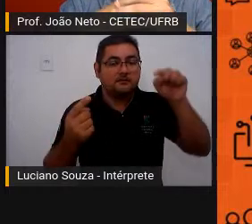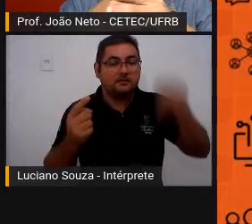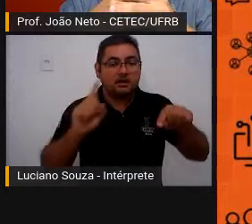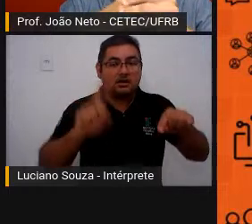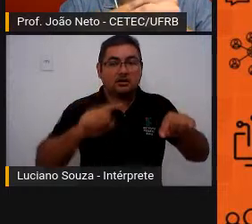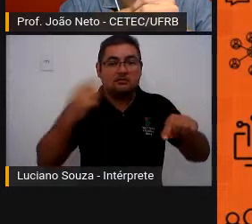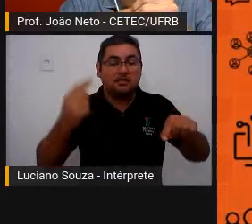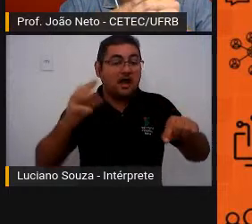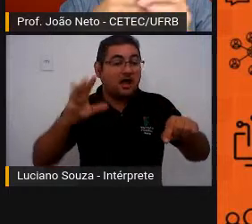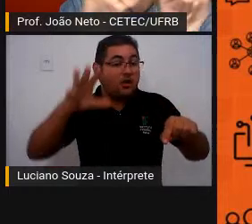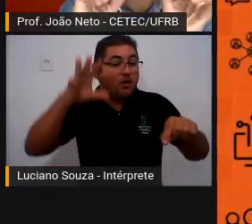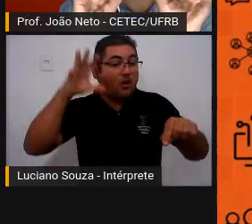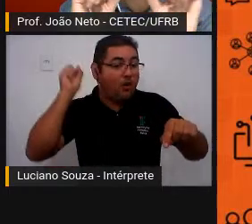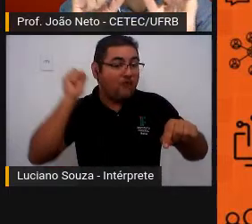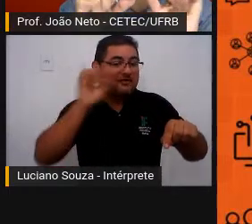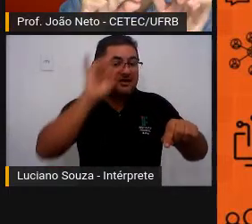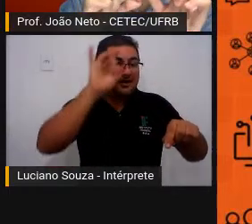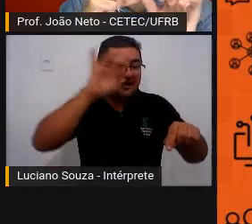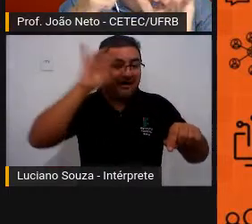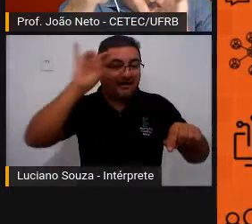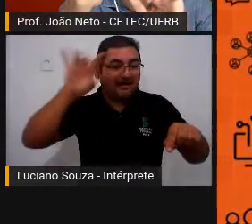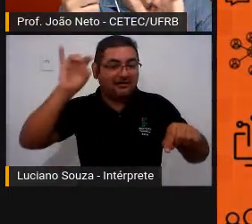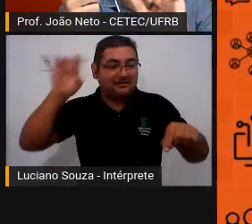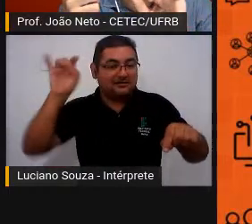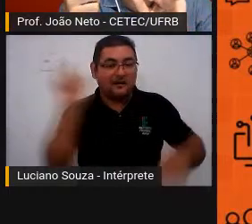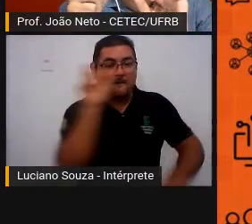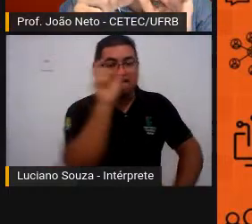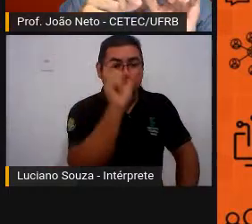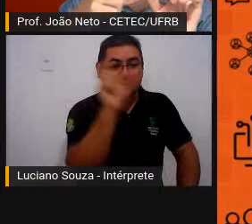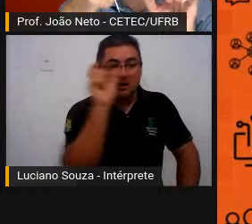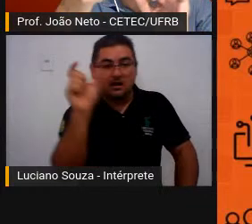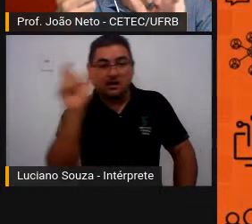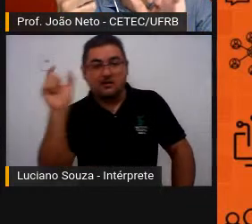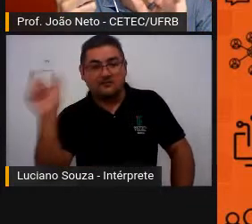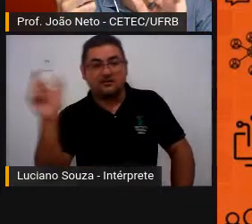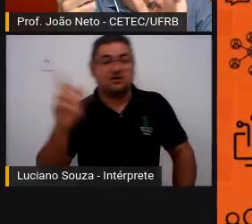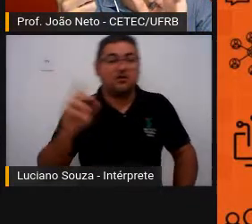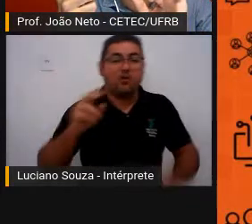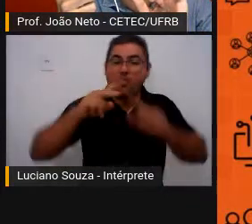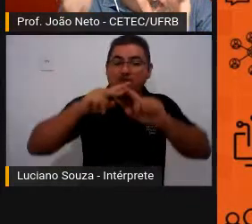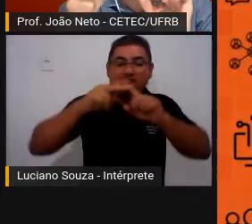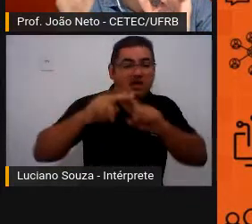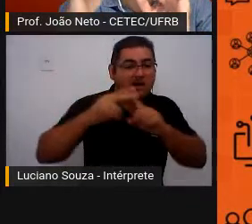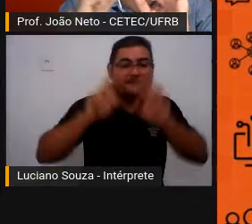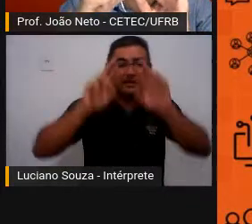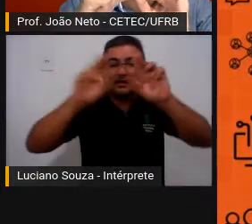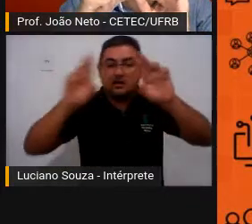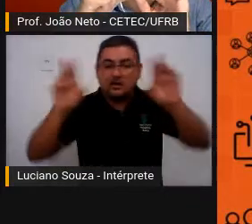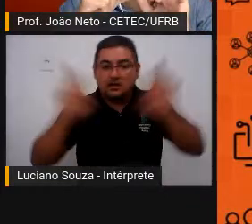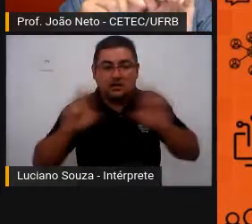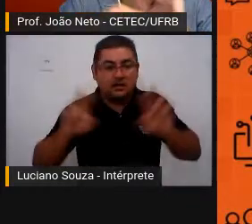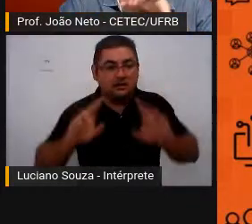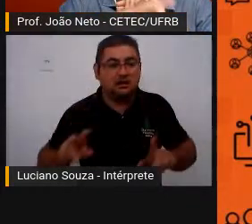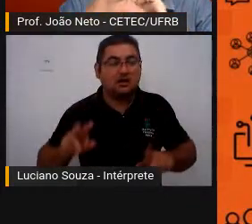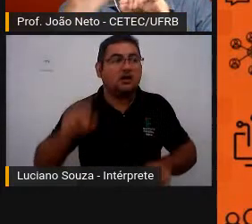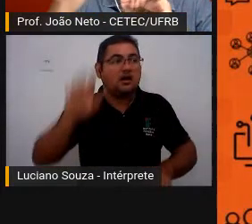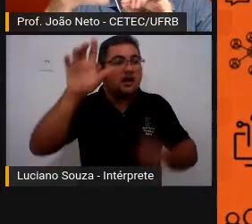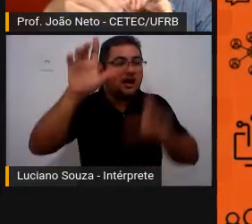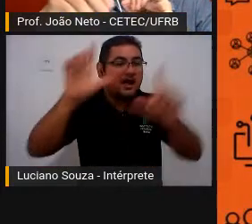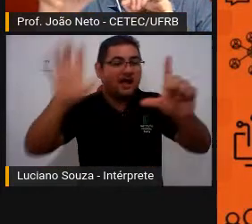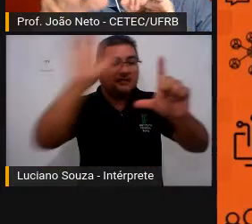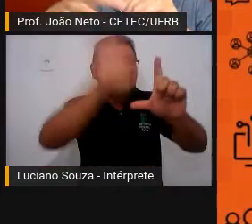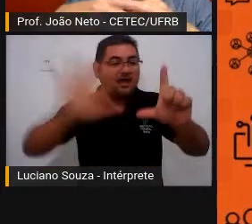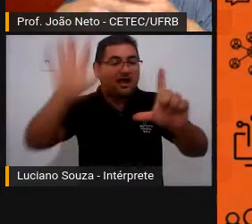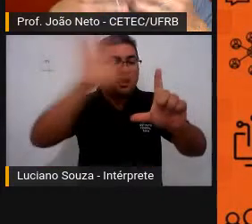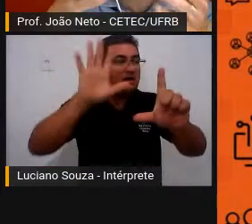desenvolvedor do HTML colocou ali então tem um leitor de texto para essa pessoa e